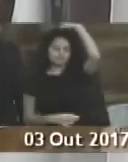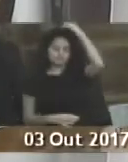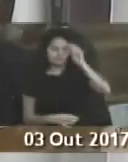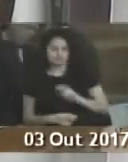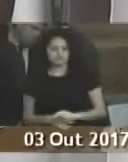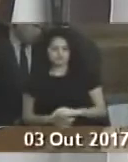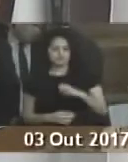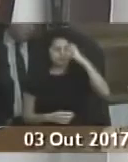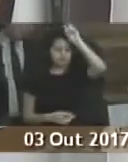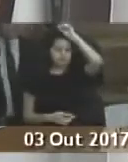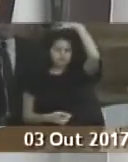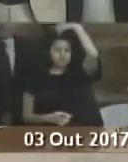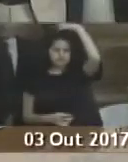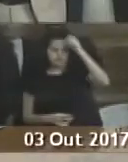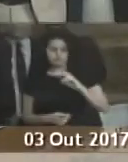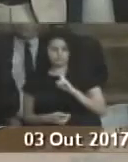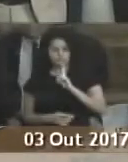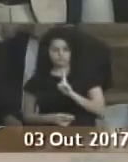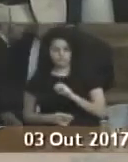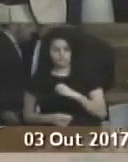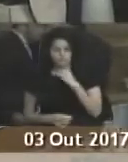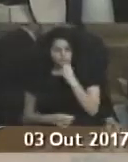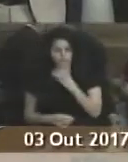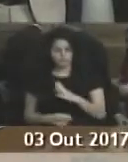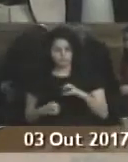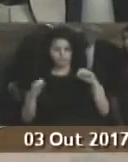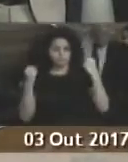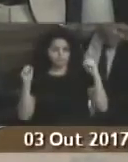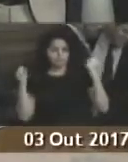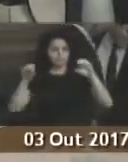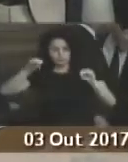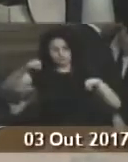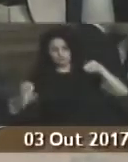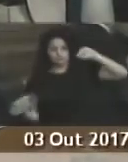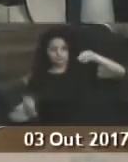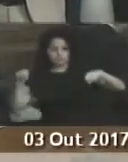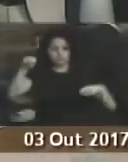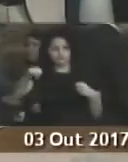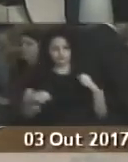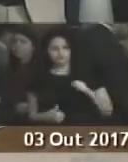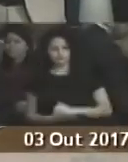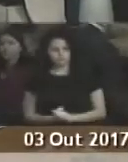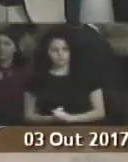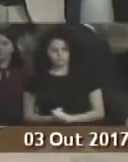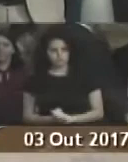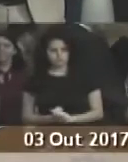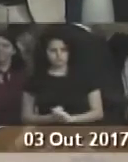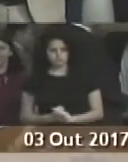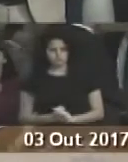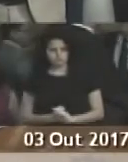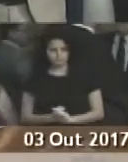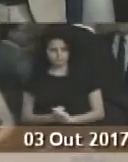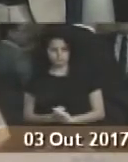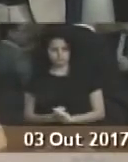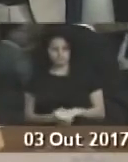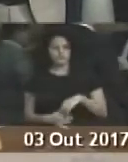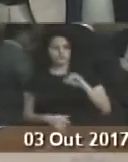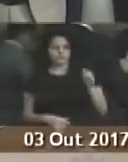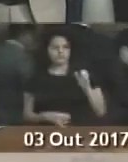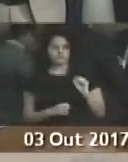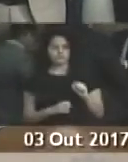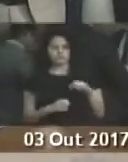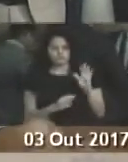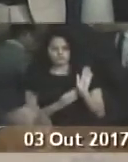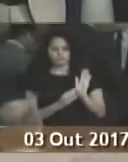referência no que diz respeito à formação de grandes atletas para a canoagem. João é referência aprovada na nossa constante renovação de